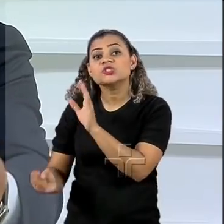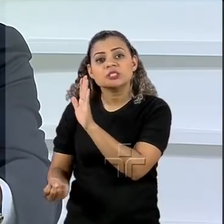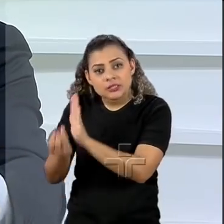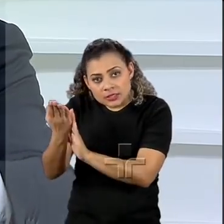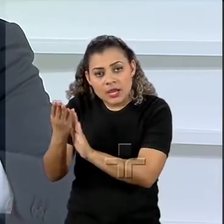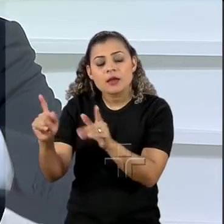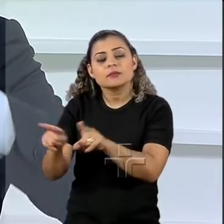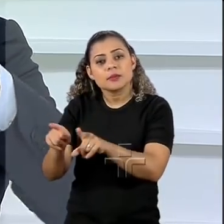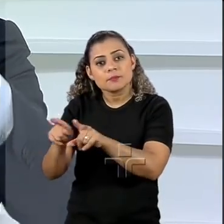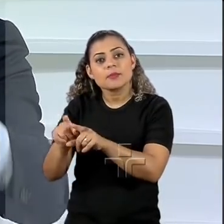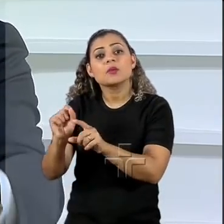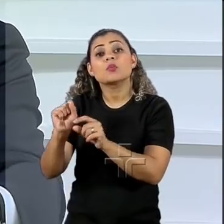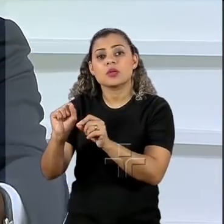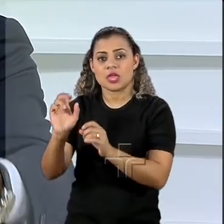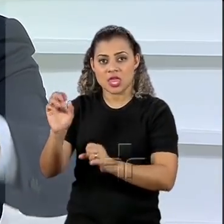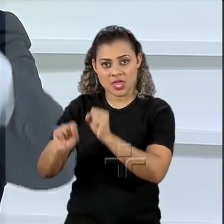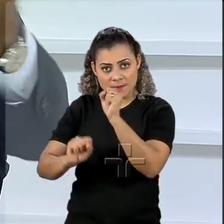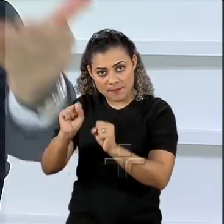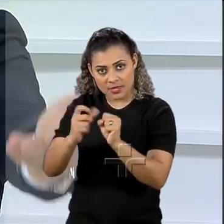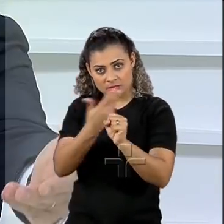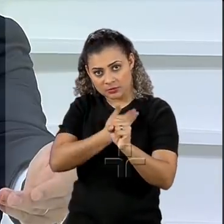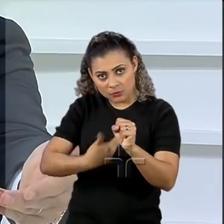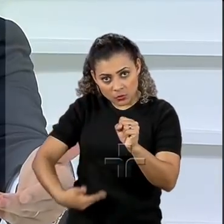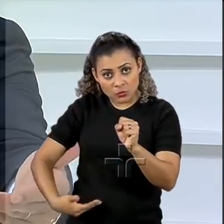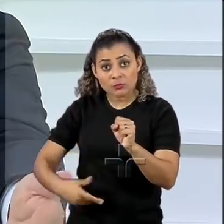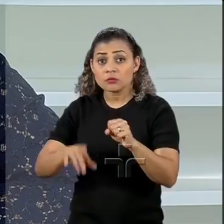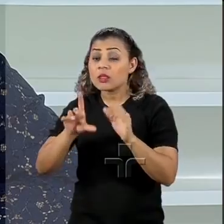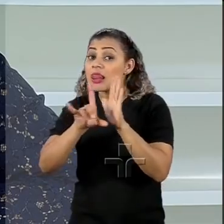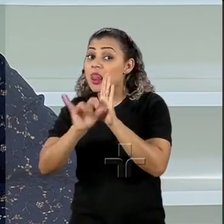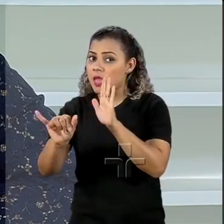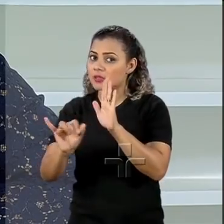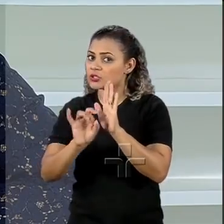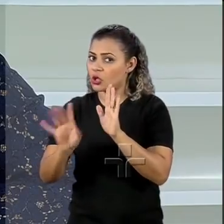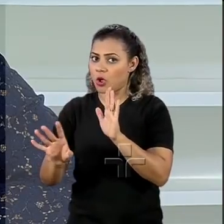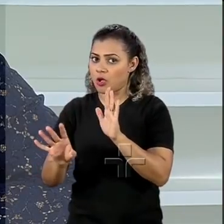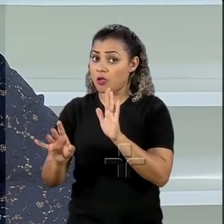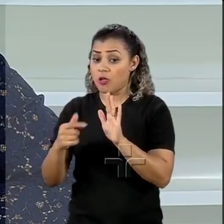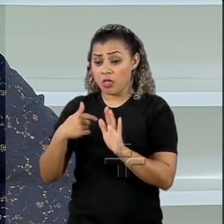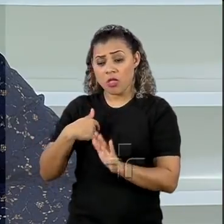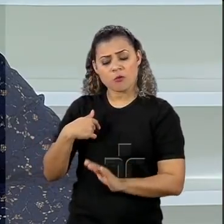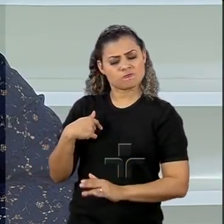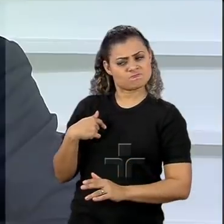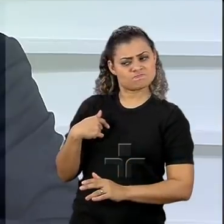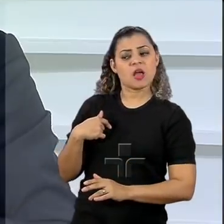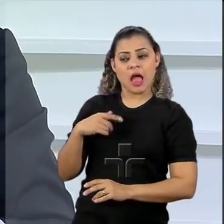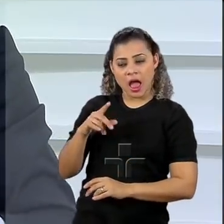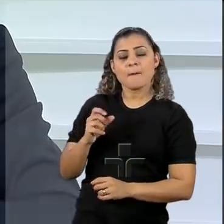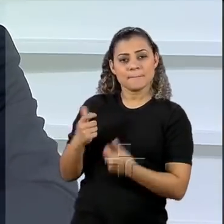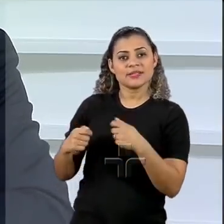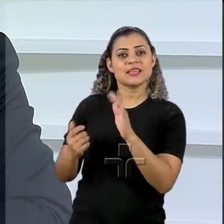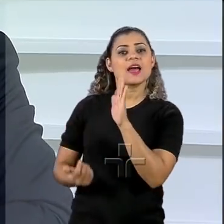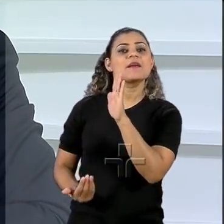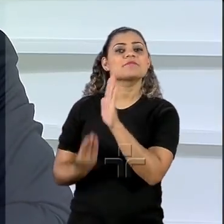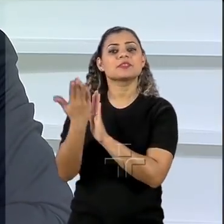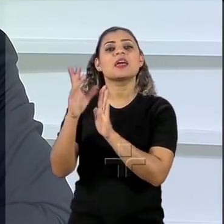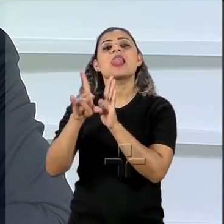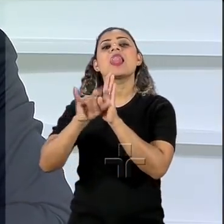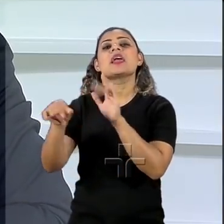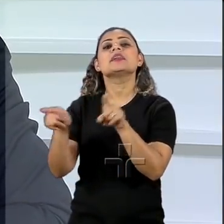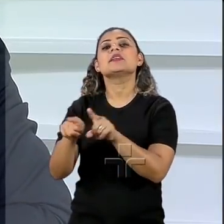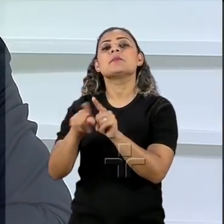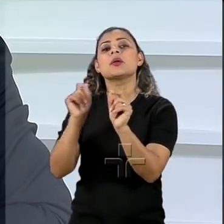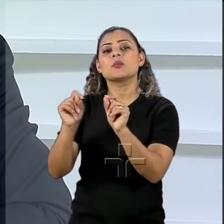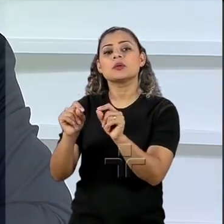públicas ou sociedade de economia mista. Então, se só por lei pode criar, acho eu que também, só por lei, elas podem ser alienadas